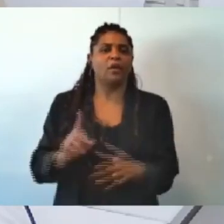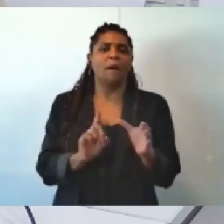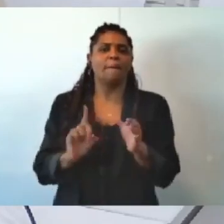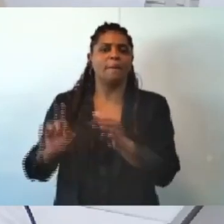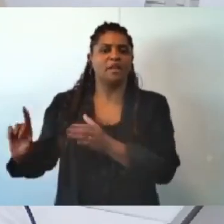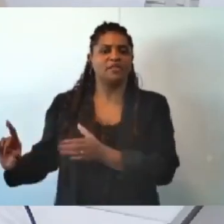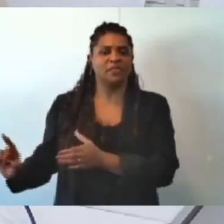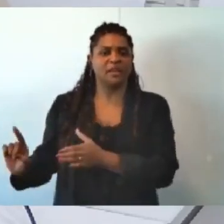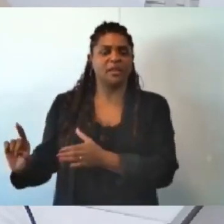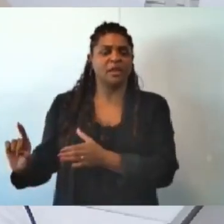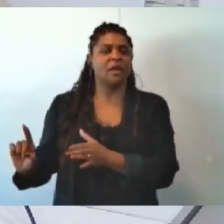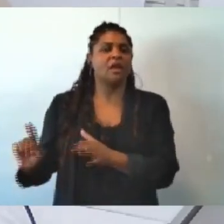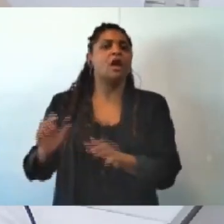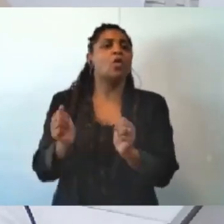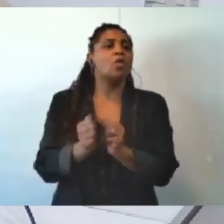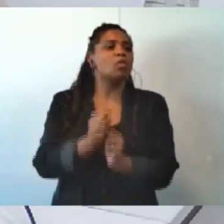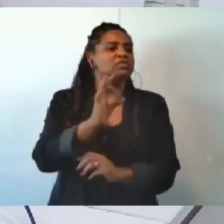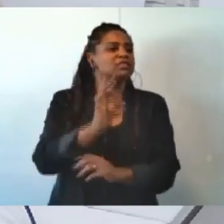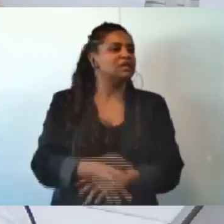Floresta. Porque